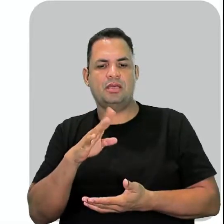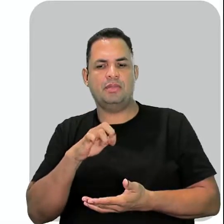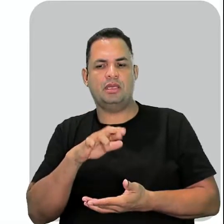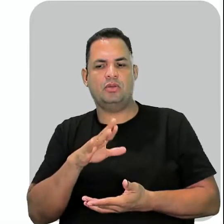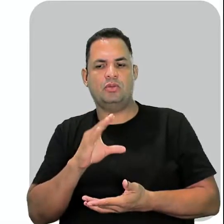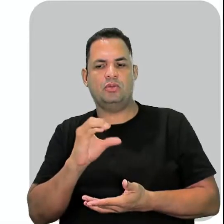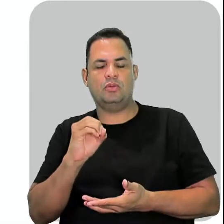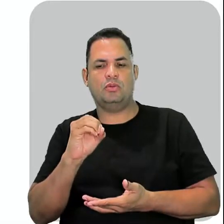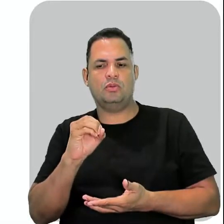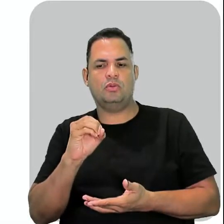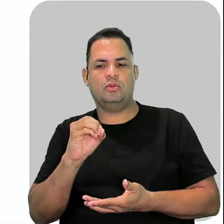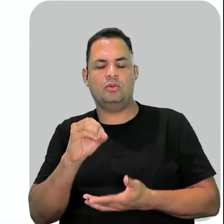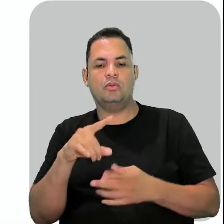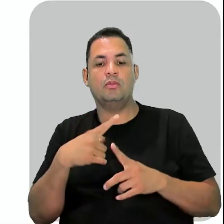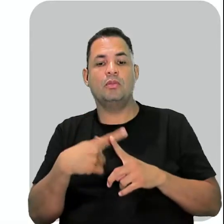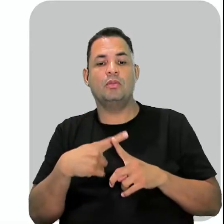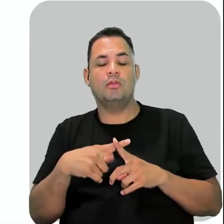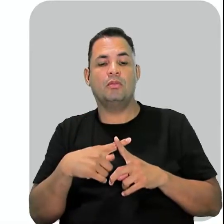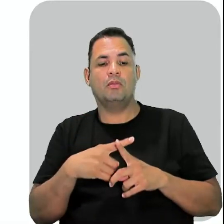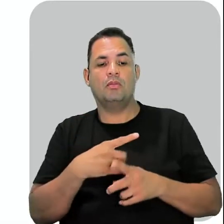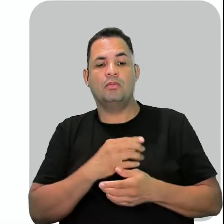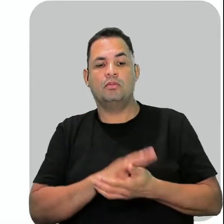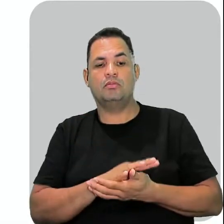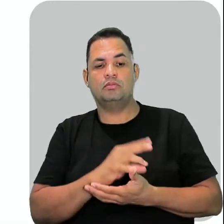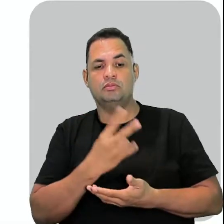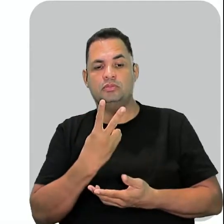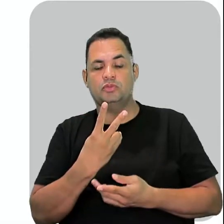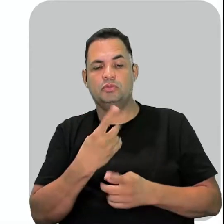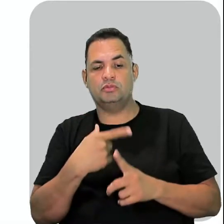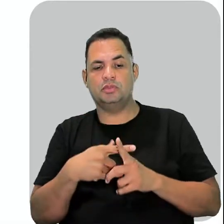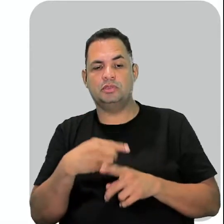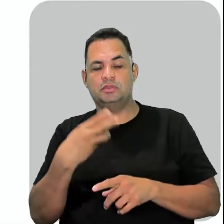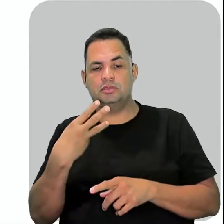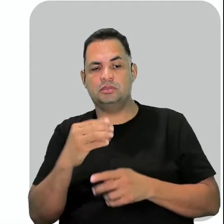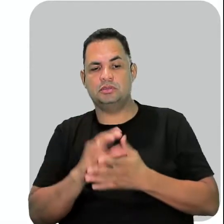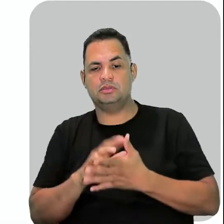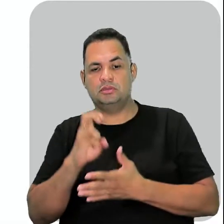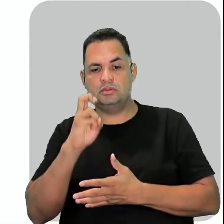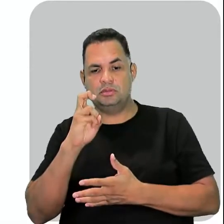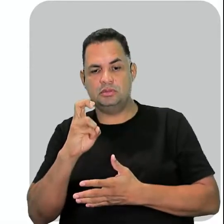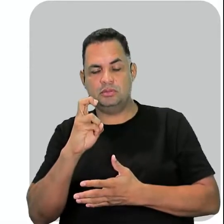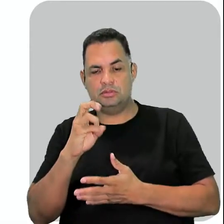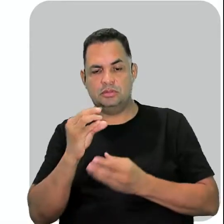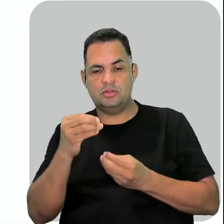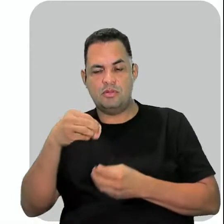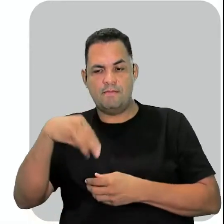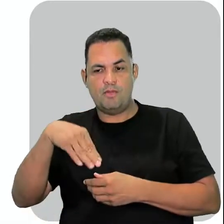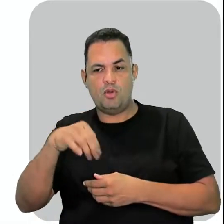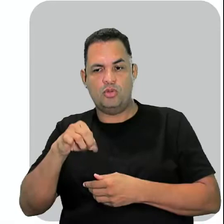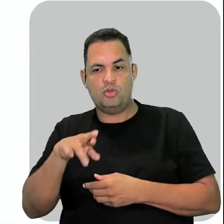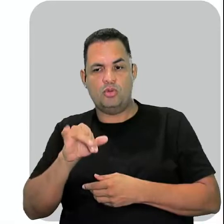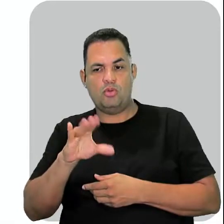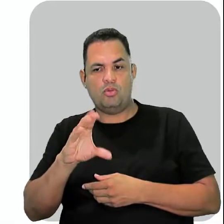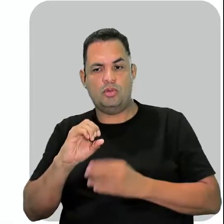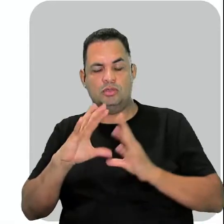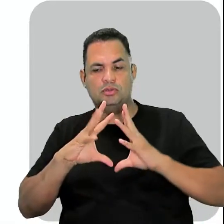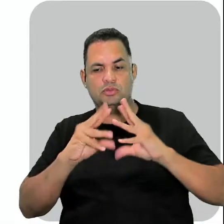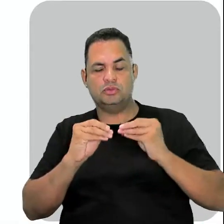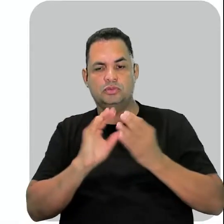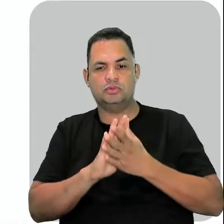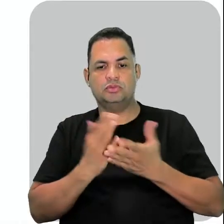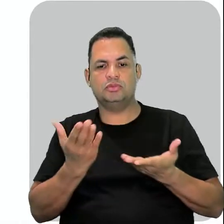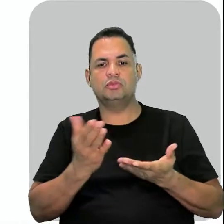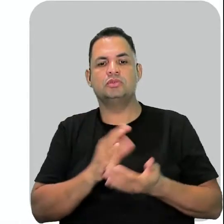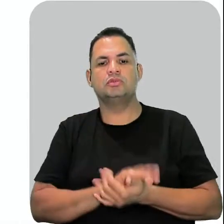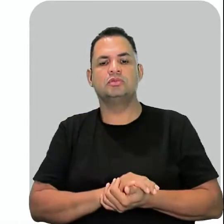o pentâmero. Por quê? 2 com 3 vai me dar 5 monômeros no total, formando o que a